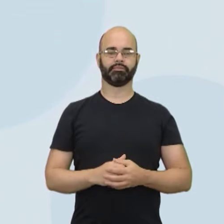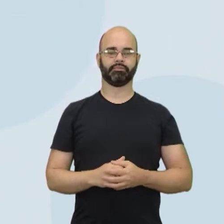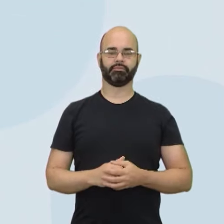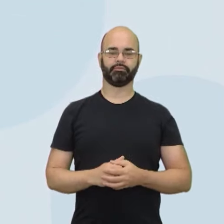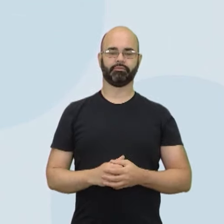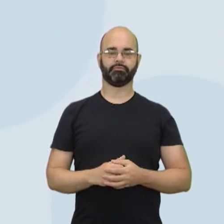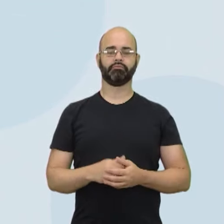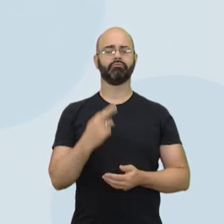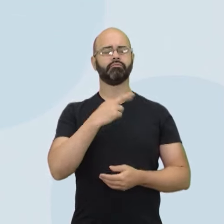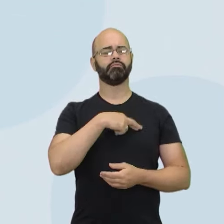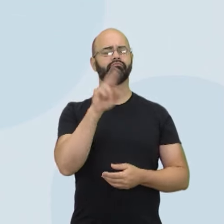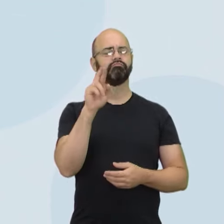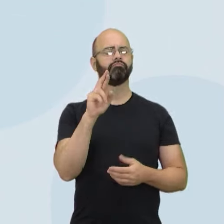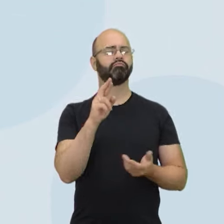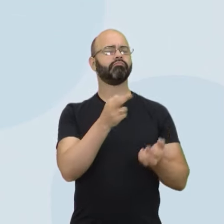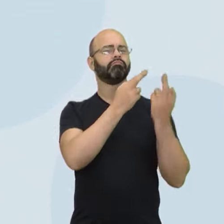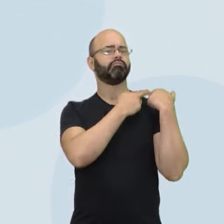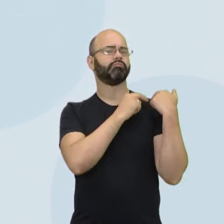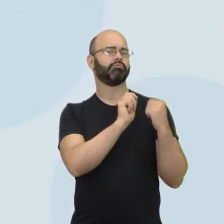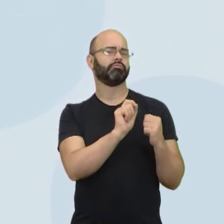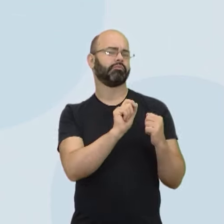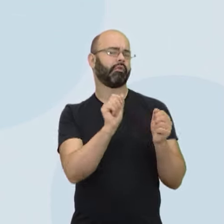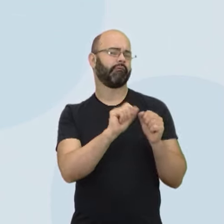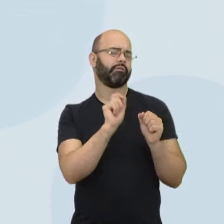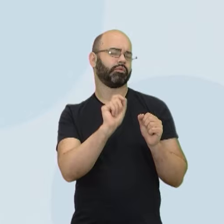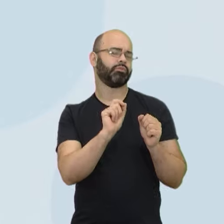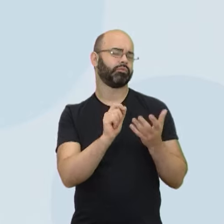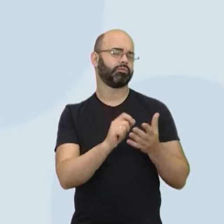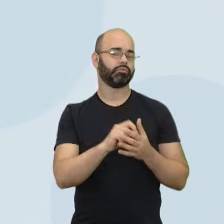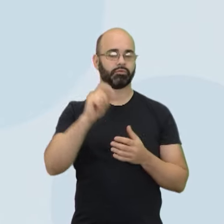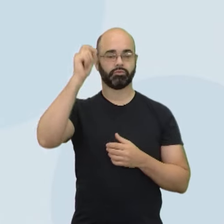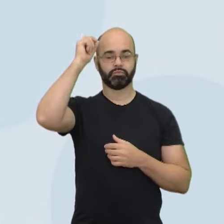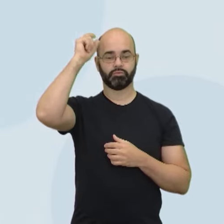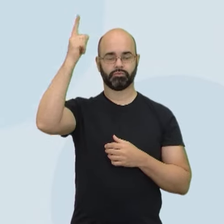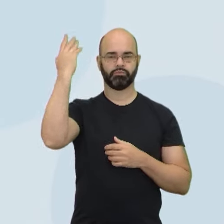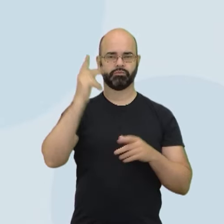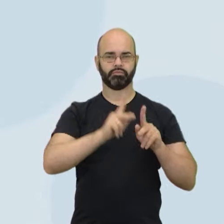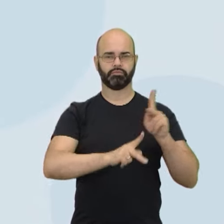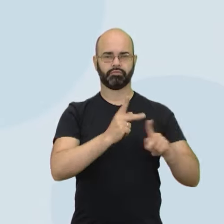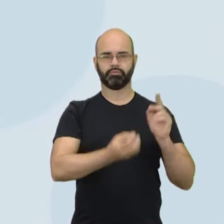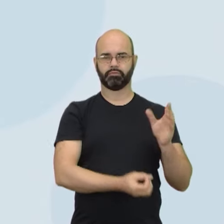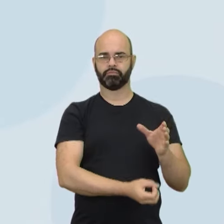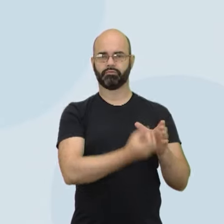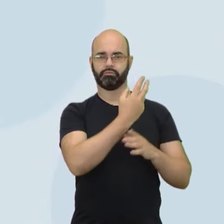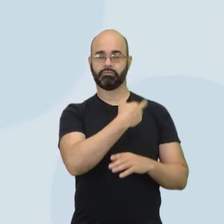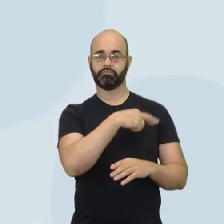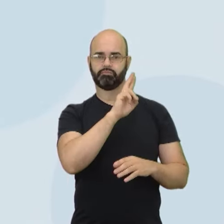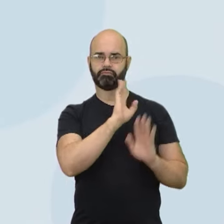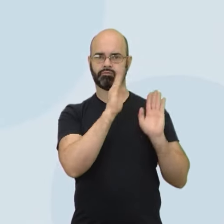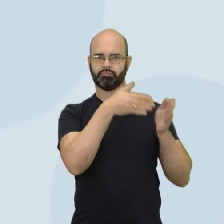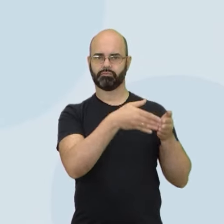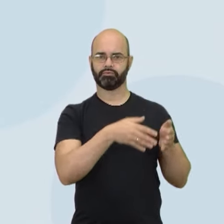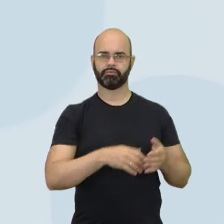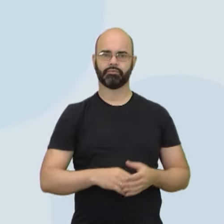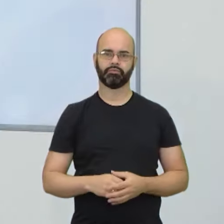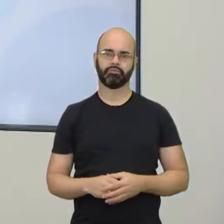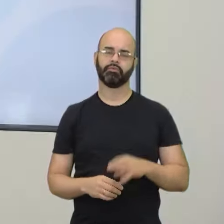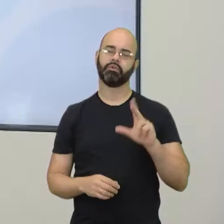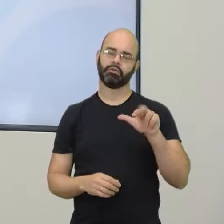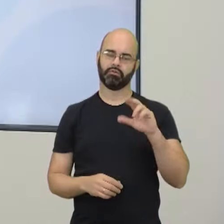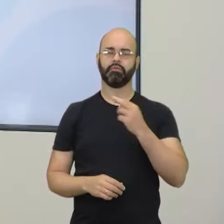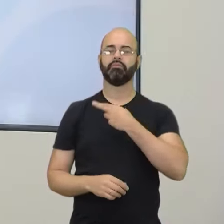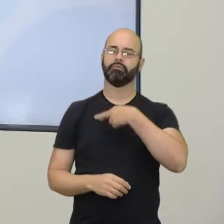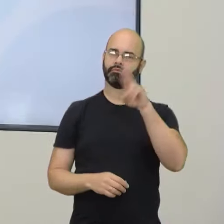das religiões e da cultura para a formação dos povos antigos. É lógico que nós vamos falar de